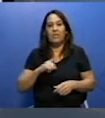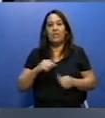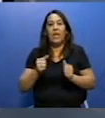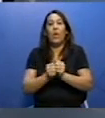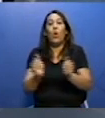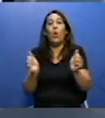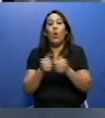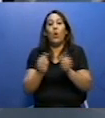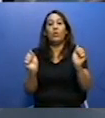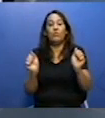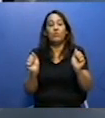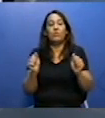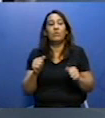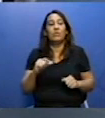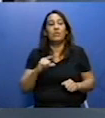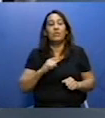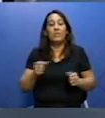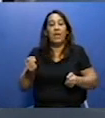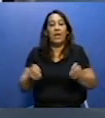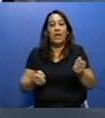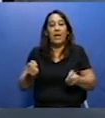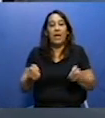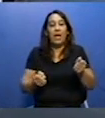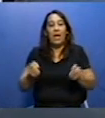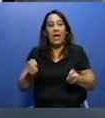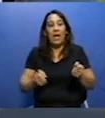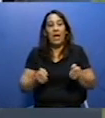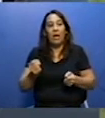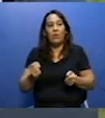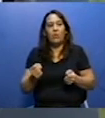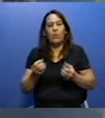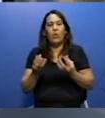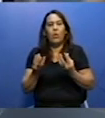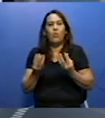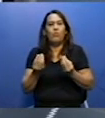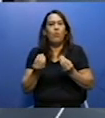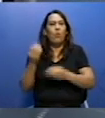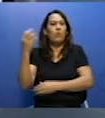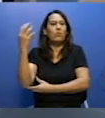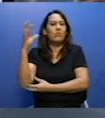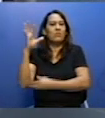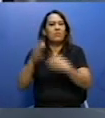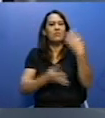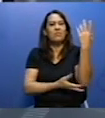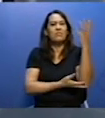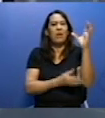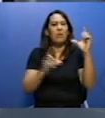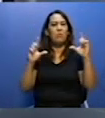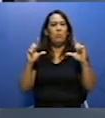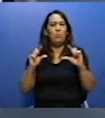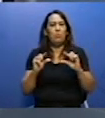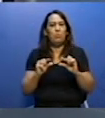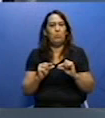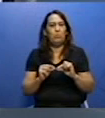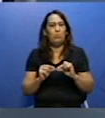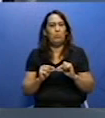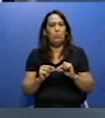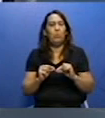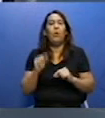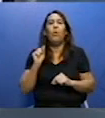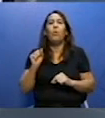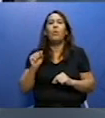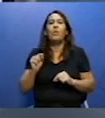os carros. Pouca vegetação, tá vendo? O que eu vejo nela em grande